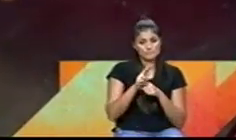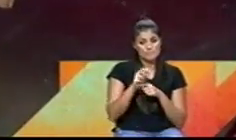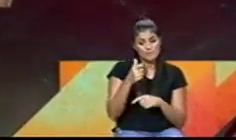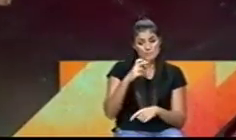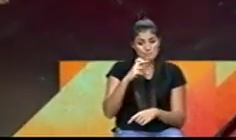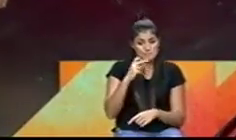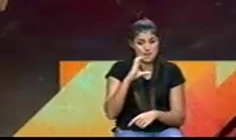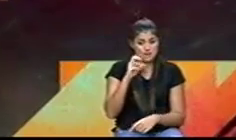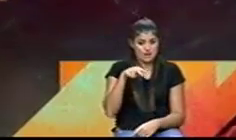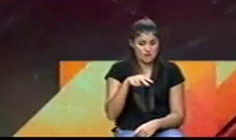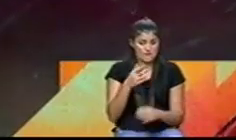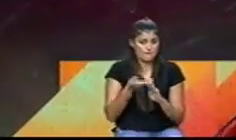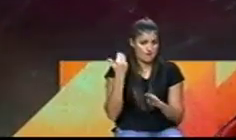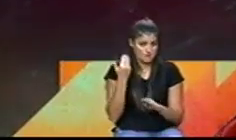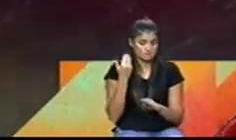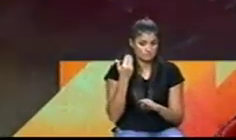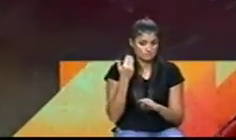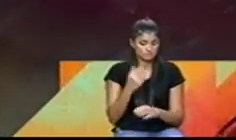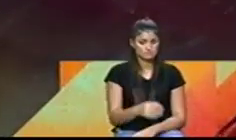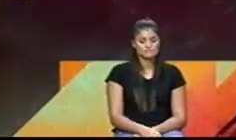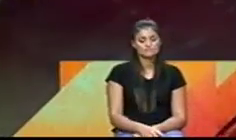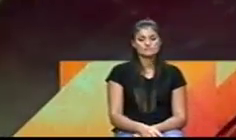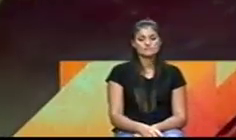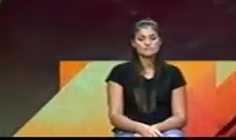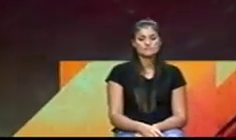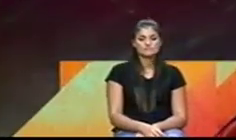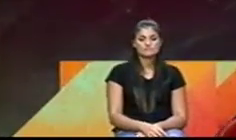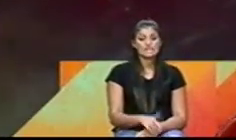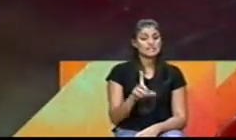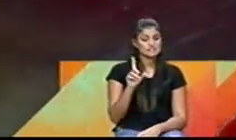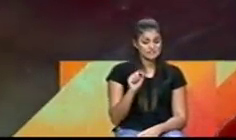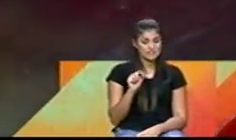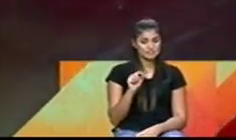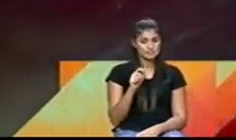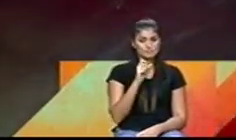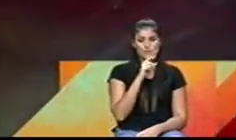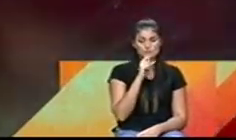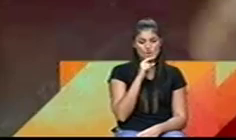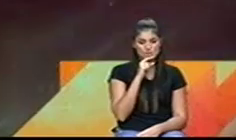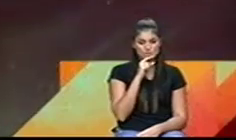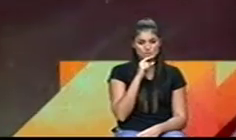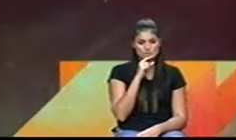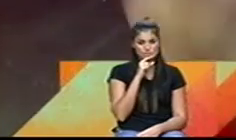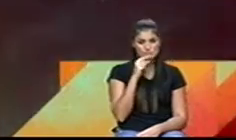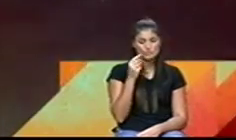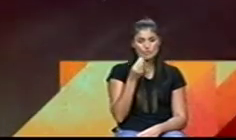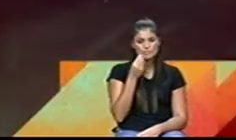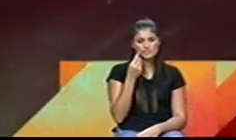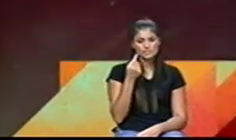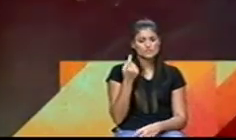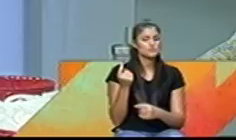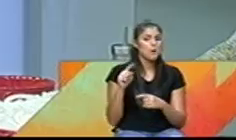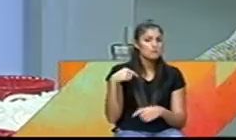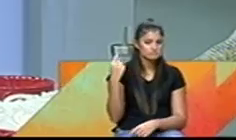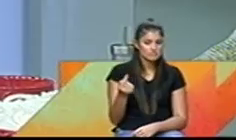os cogumelos ou pondo outro vegetal? Sim, outro ingrediente. E sabes, e também pode ser feita com outros ingredientes que não cogumelos. Olha,